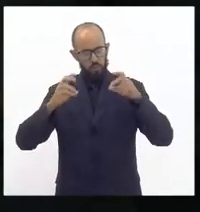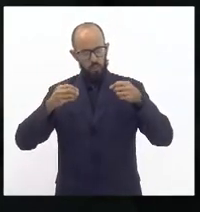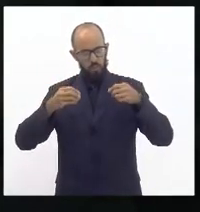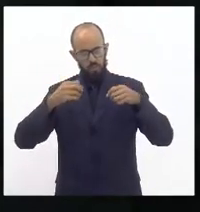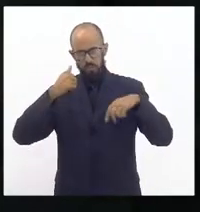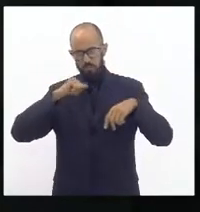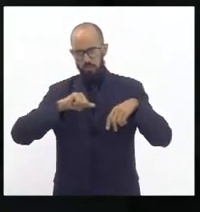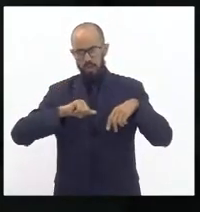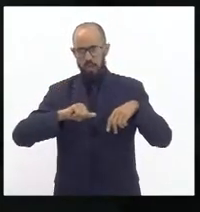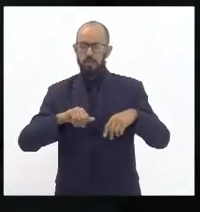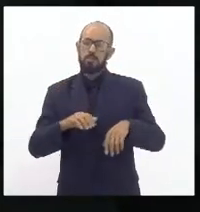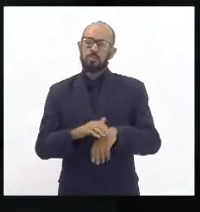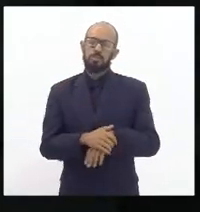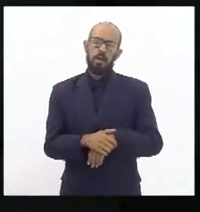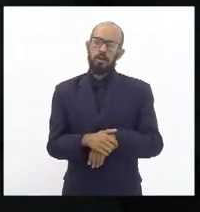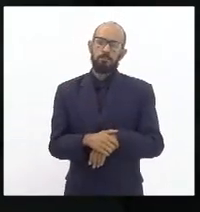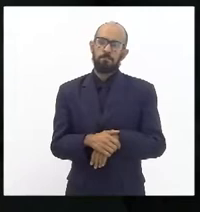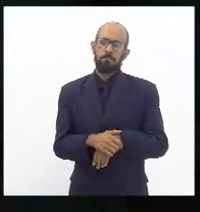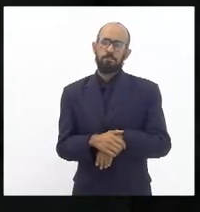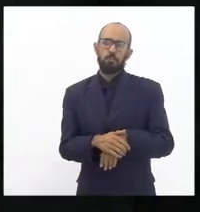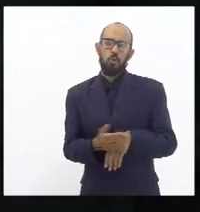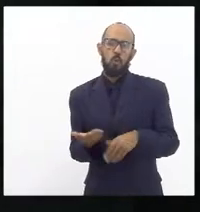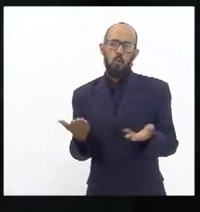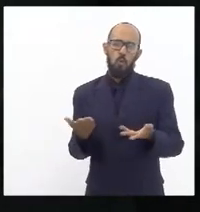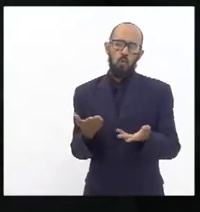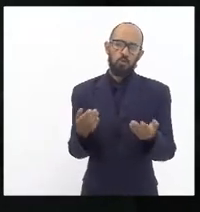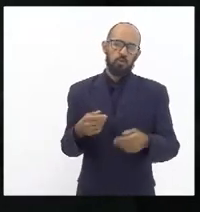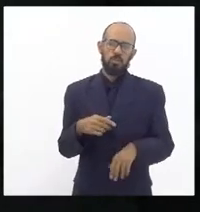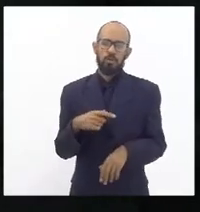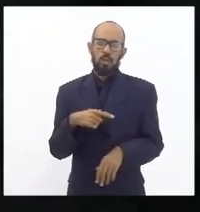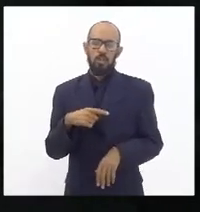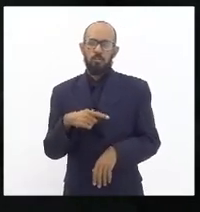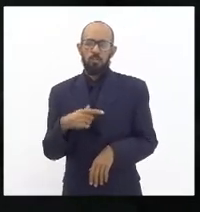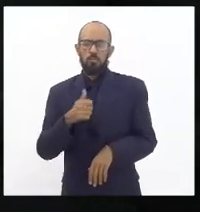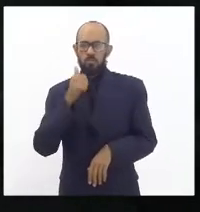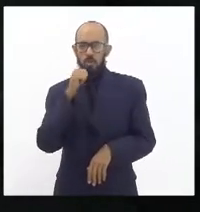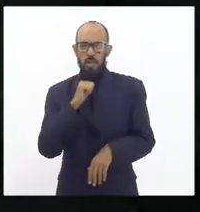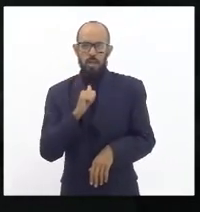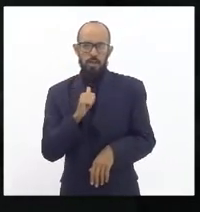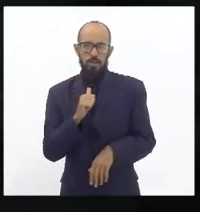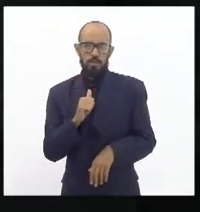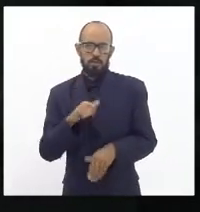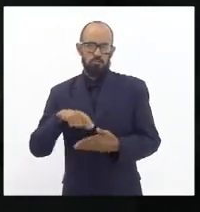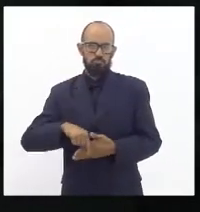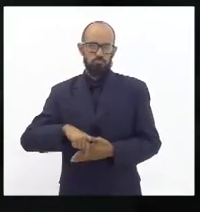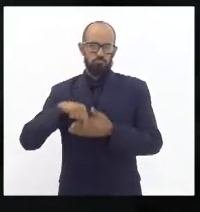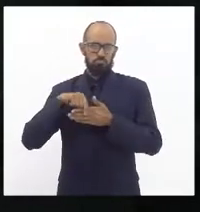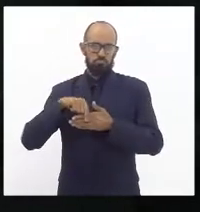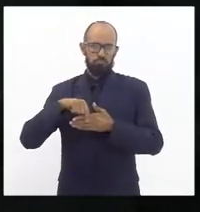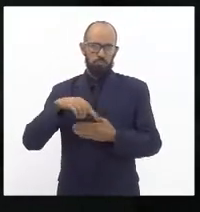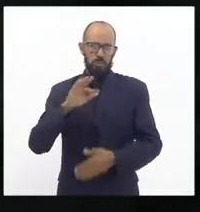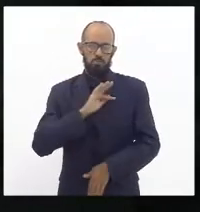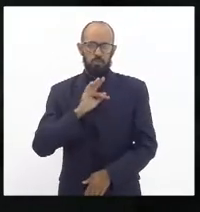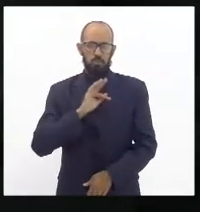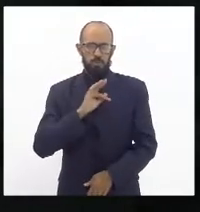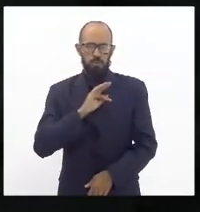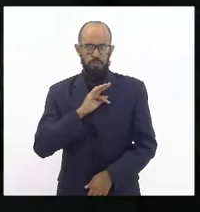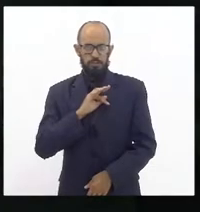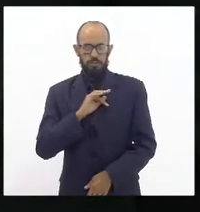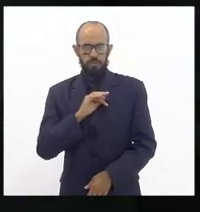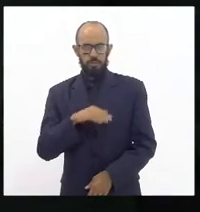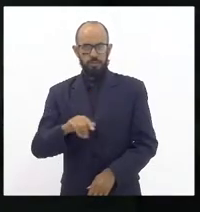hoje nós verificamos uma presença expressiva de mulheres no comando na Polícia Militar em